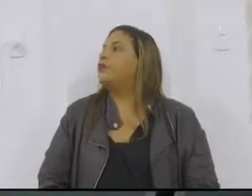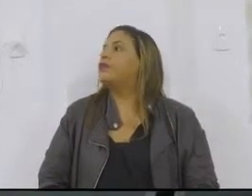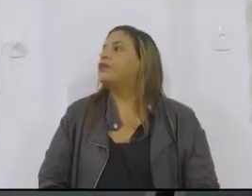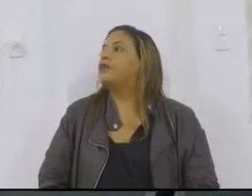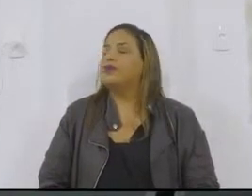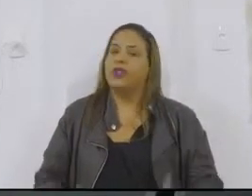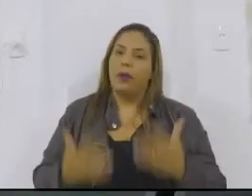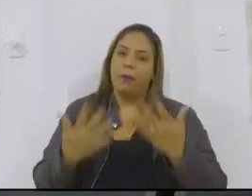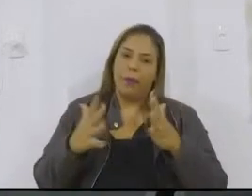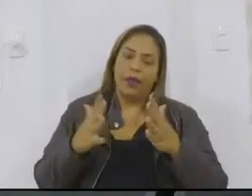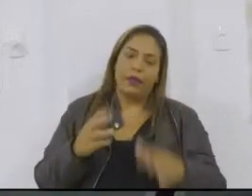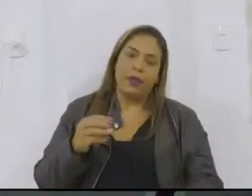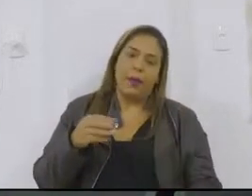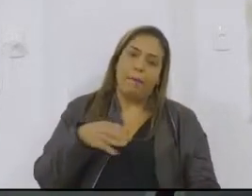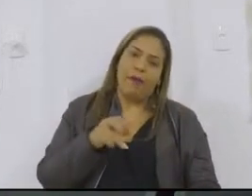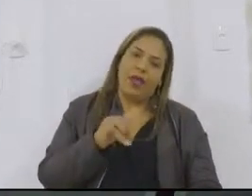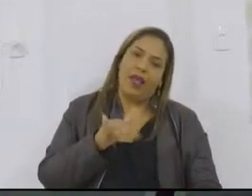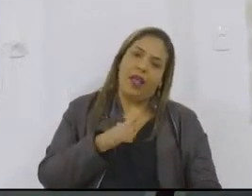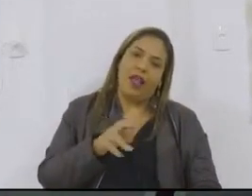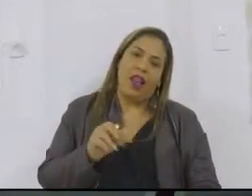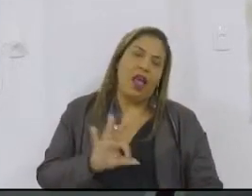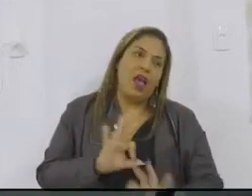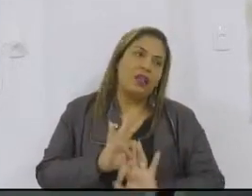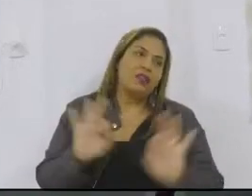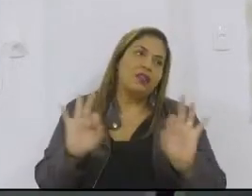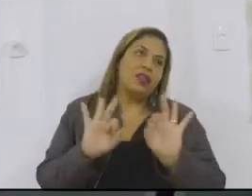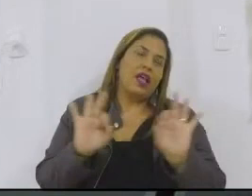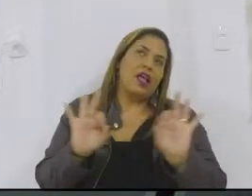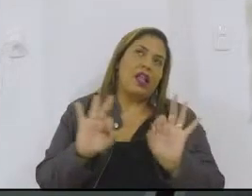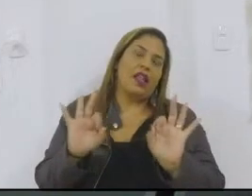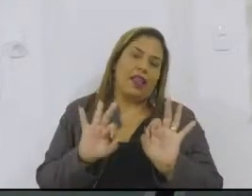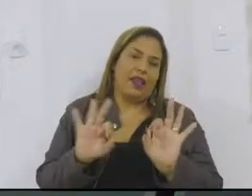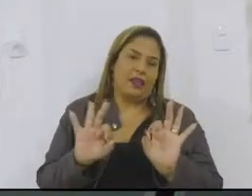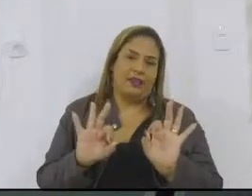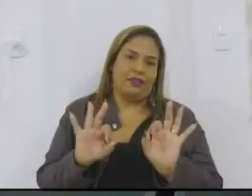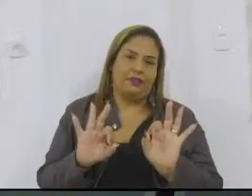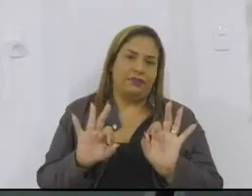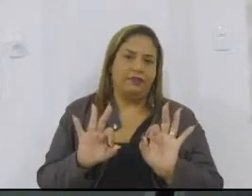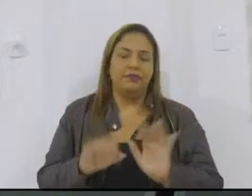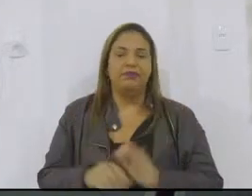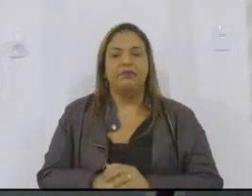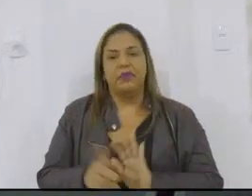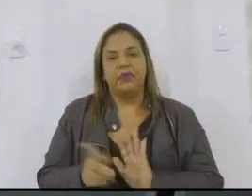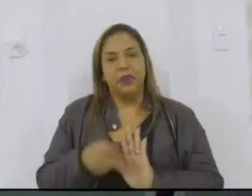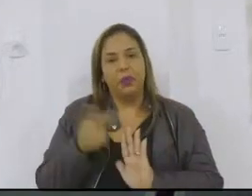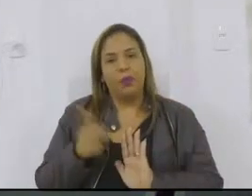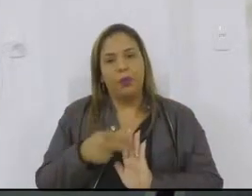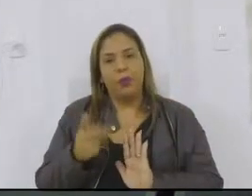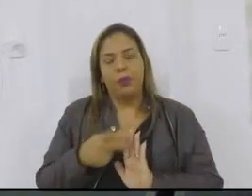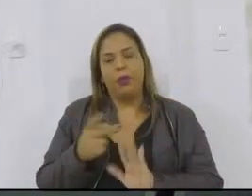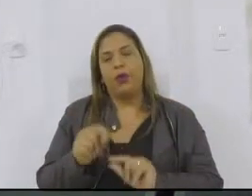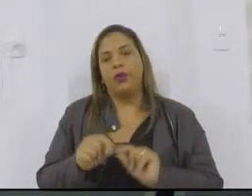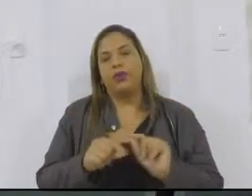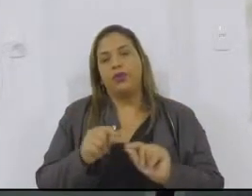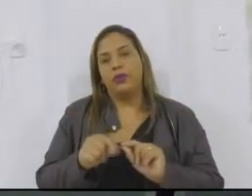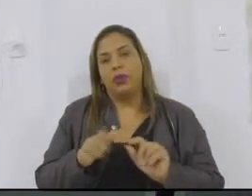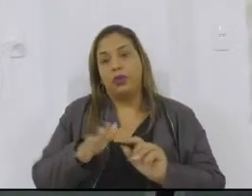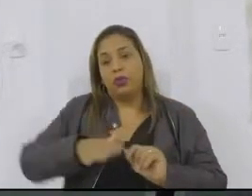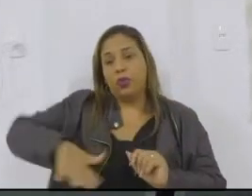vereador Miller pela excelente proposta, vereador. Realmente um caso que atinge toda a